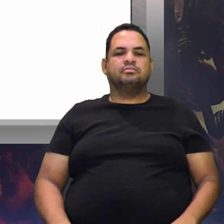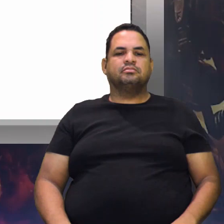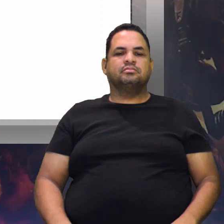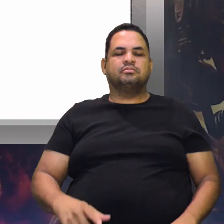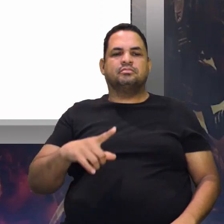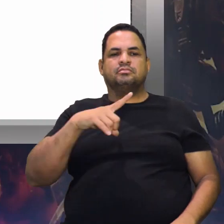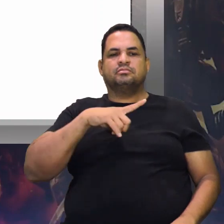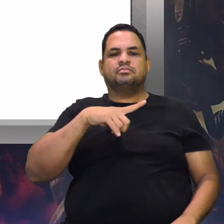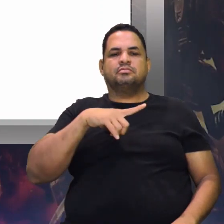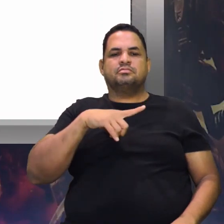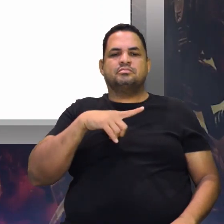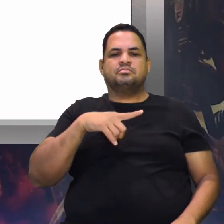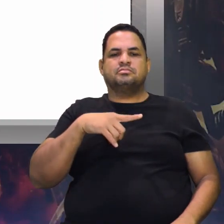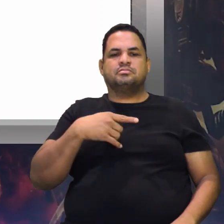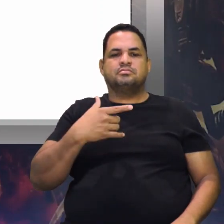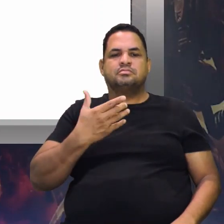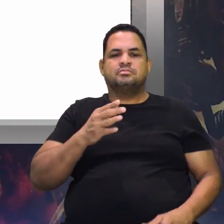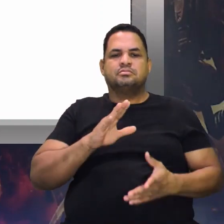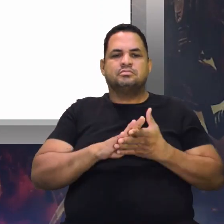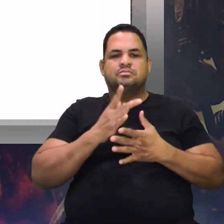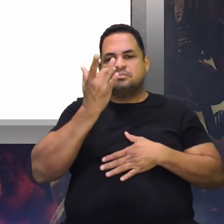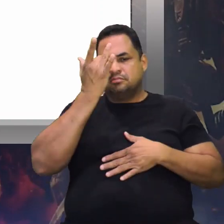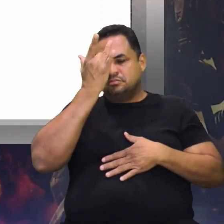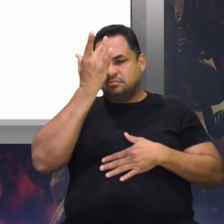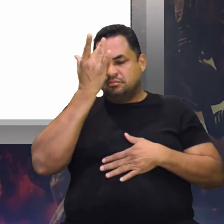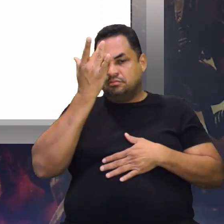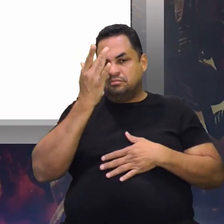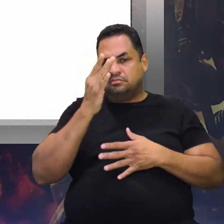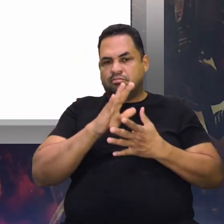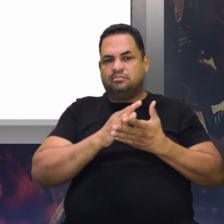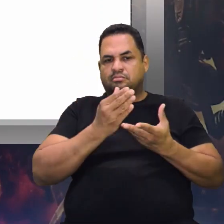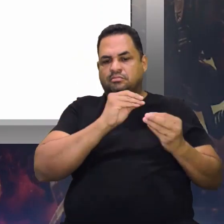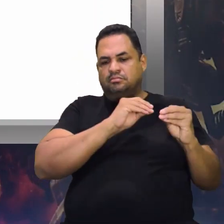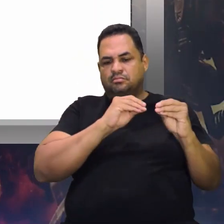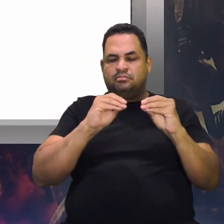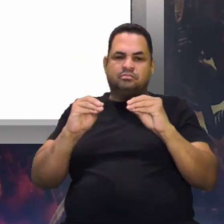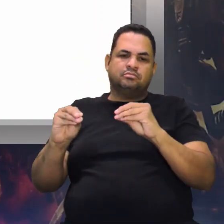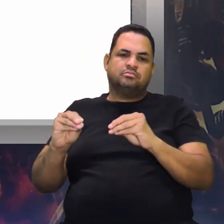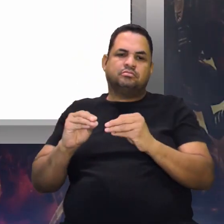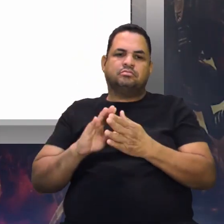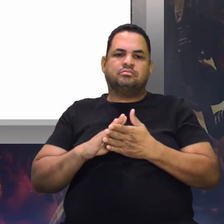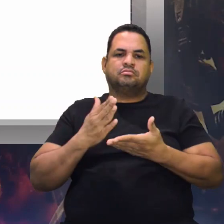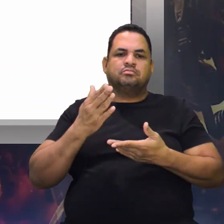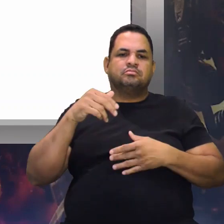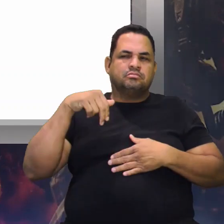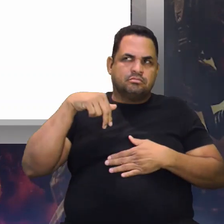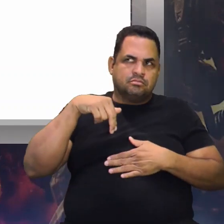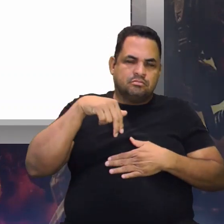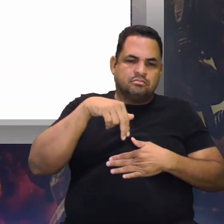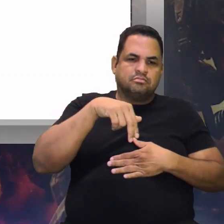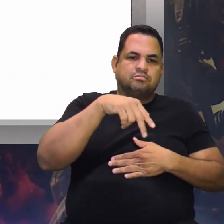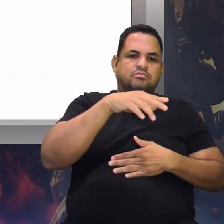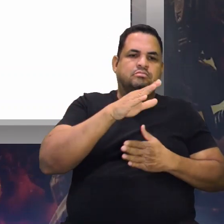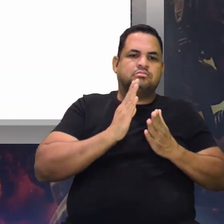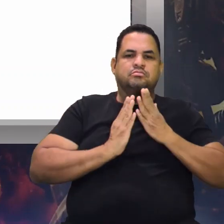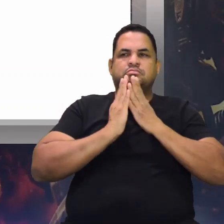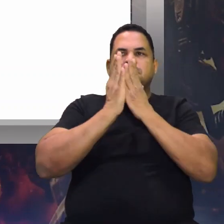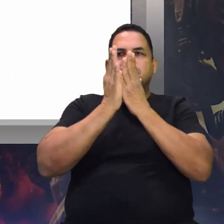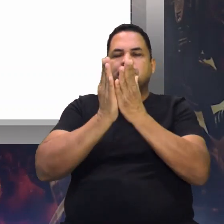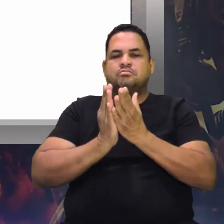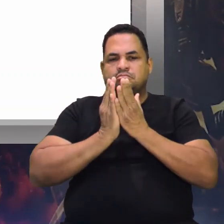mas uma das coisas que facilitou o transporte, porque eles andavam muito de barcos no